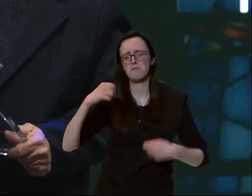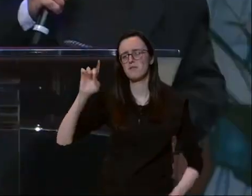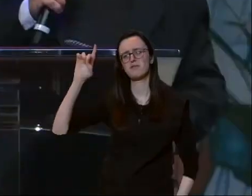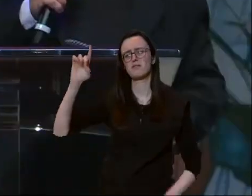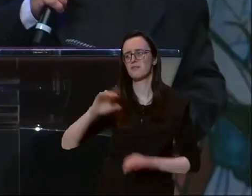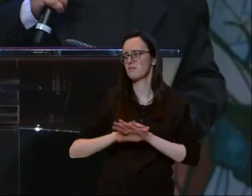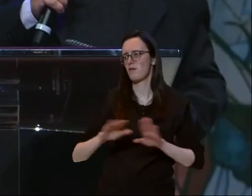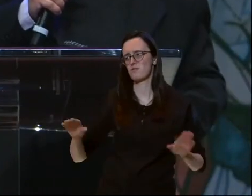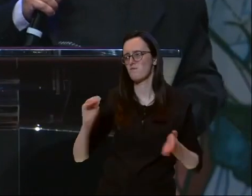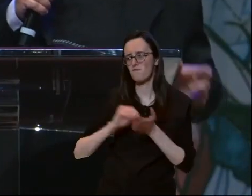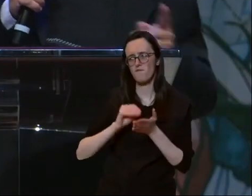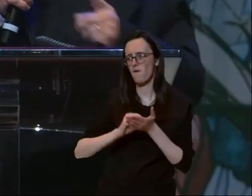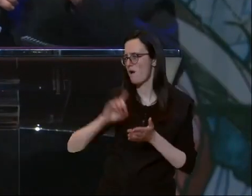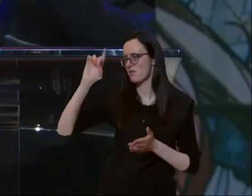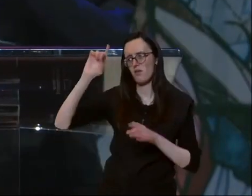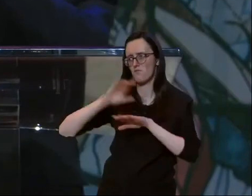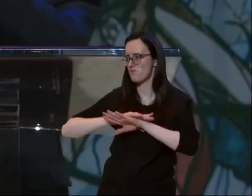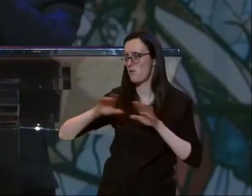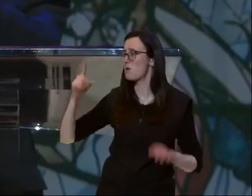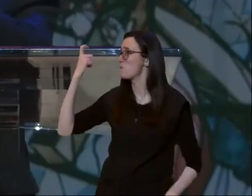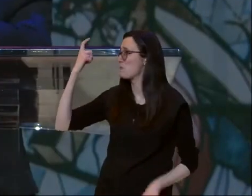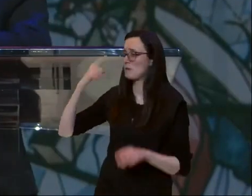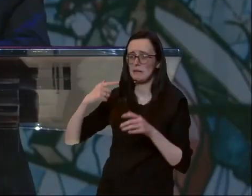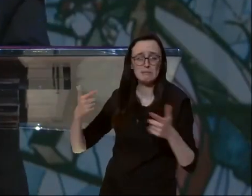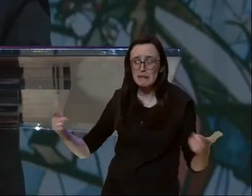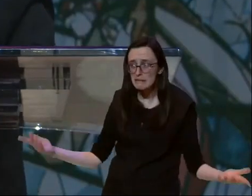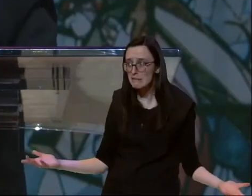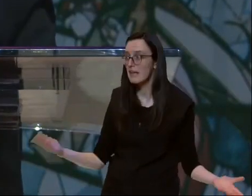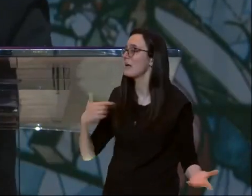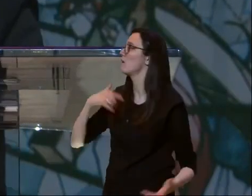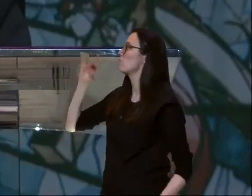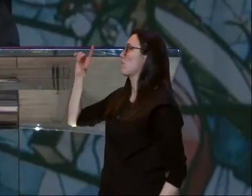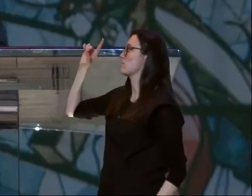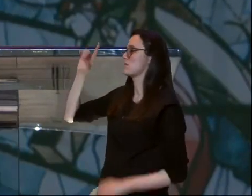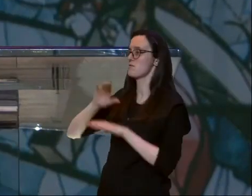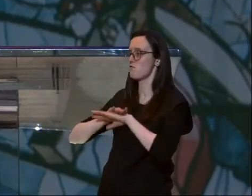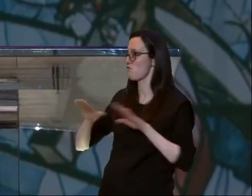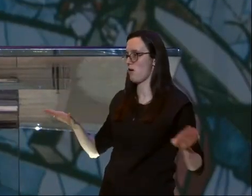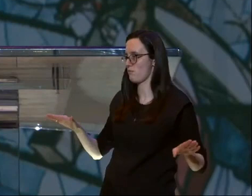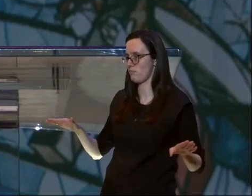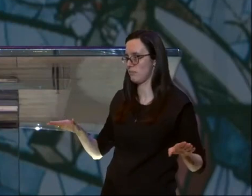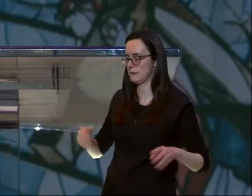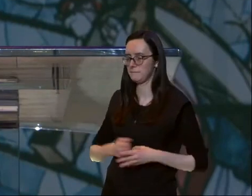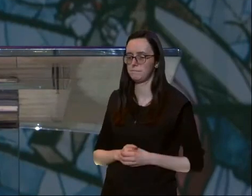Deus. O meu último recurso agora é buscar a Deus.